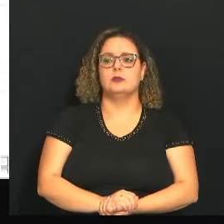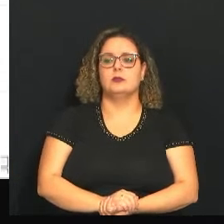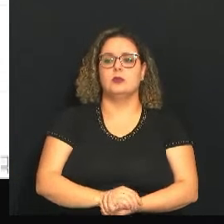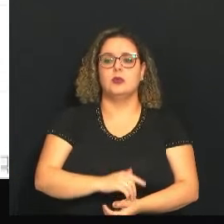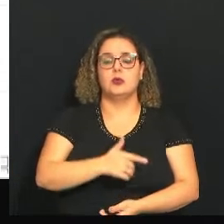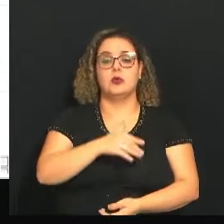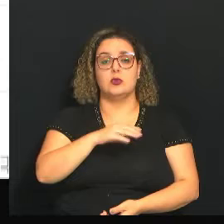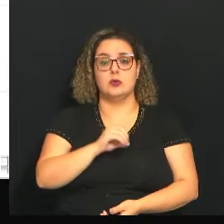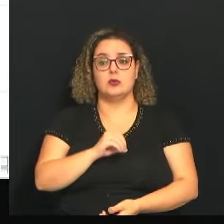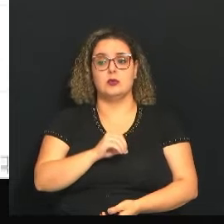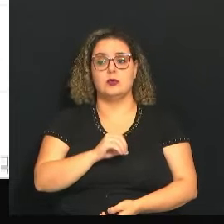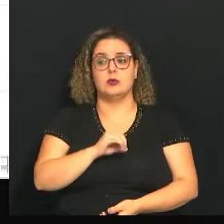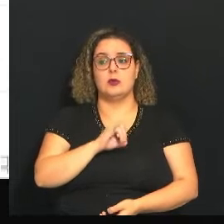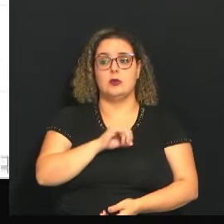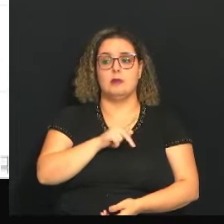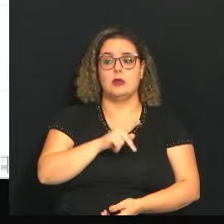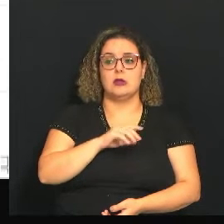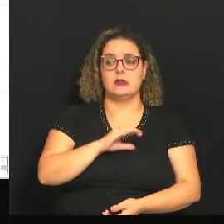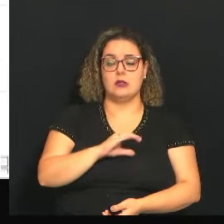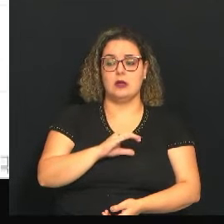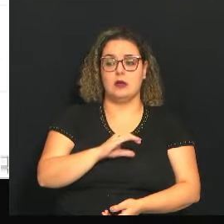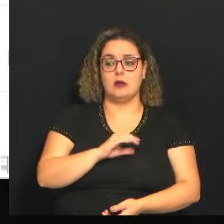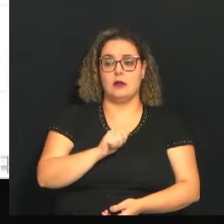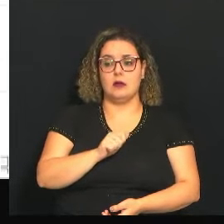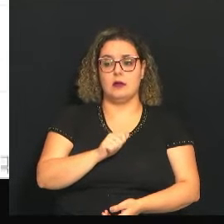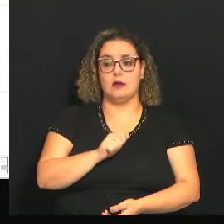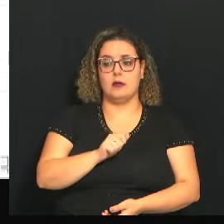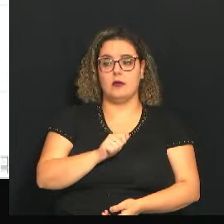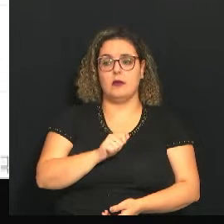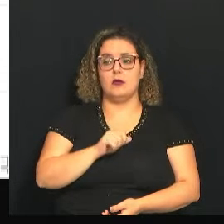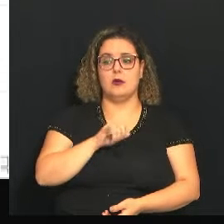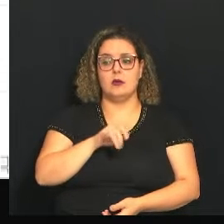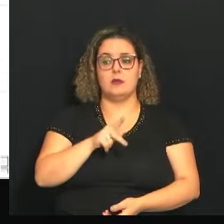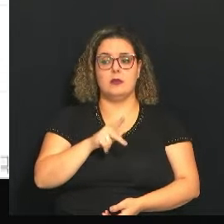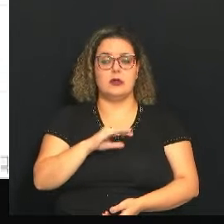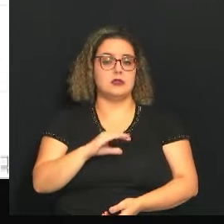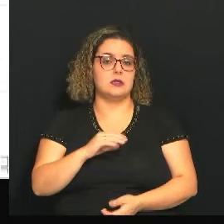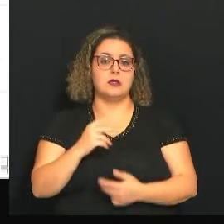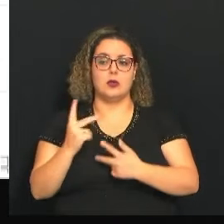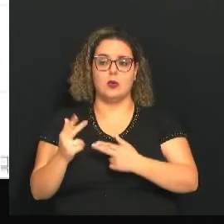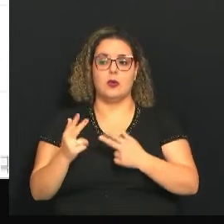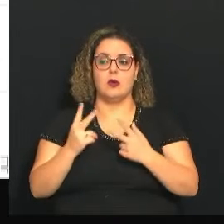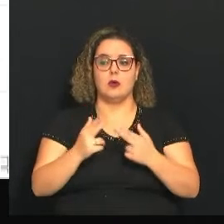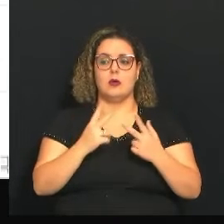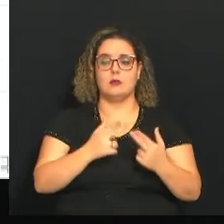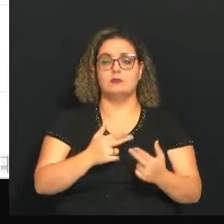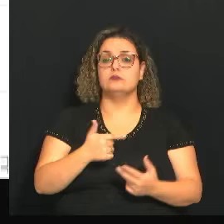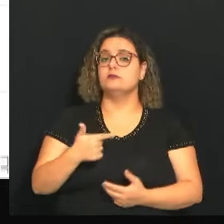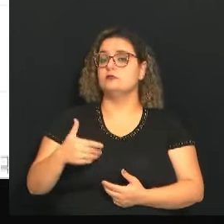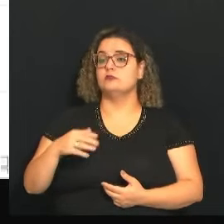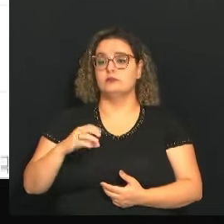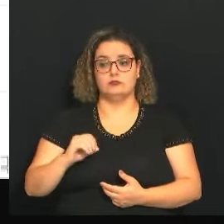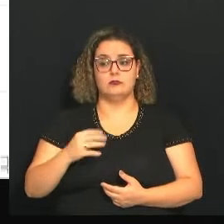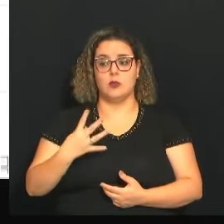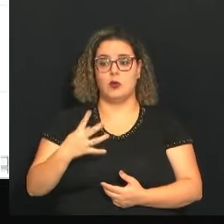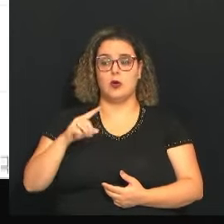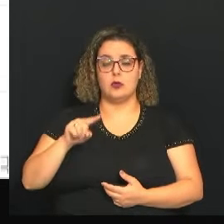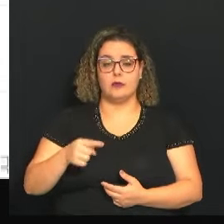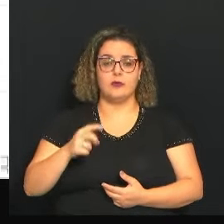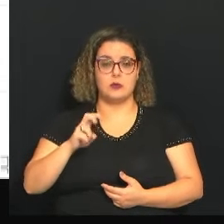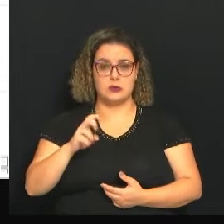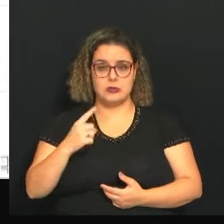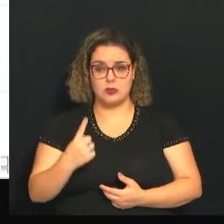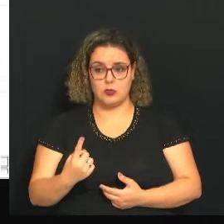10,6%, o IPCA, o INPC deu quase a mesma coisa, e em 2020, 4,51%.